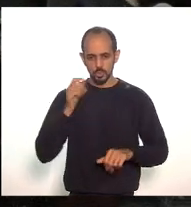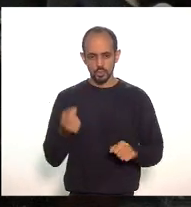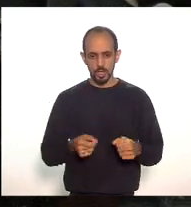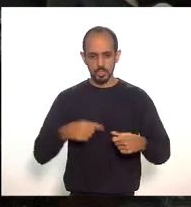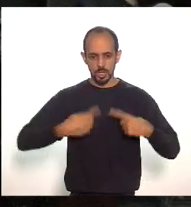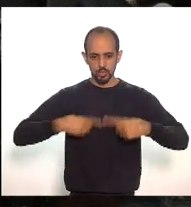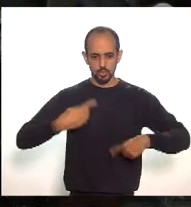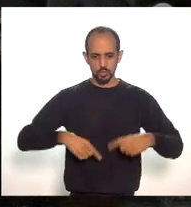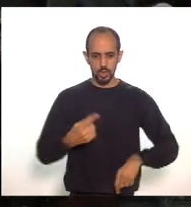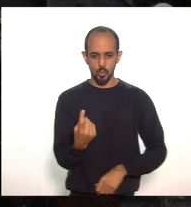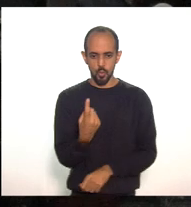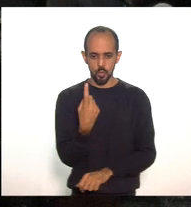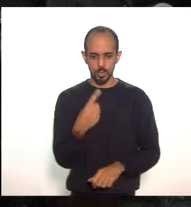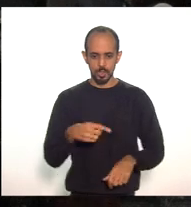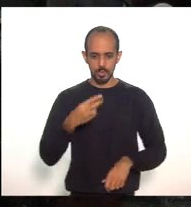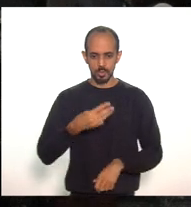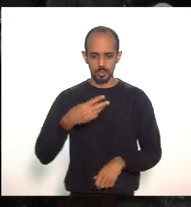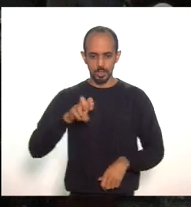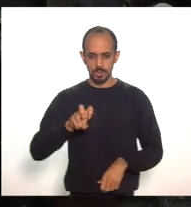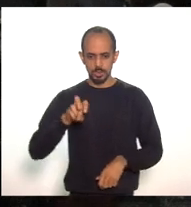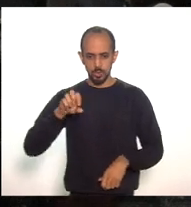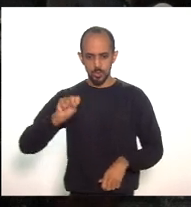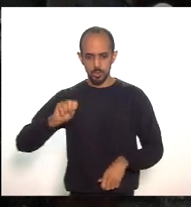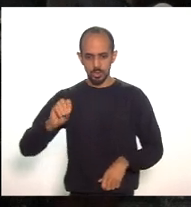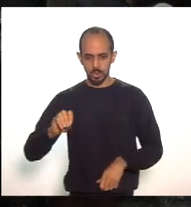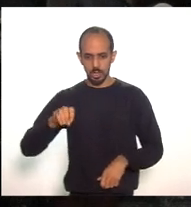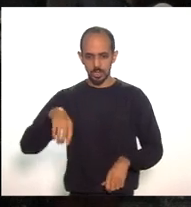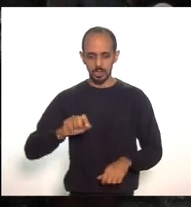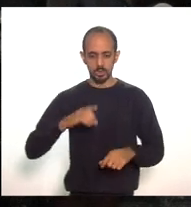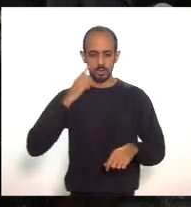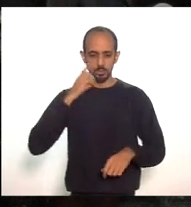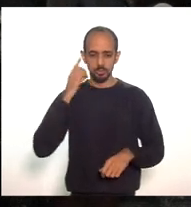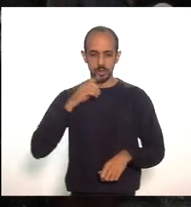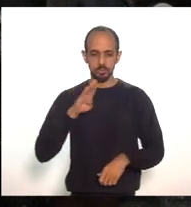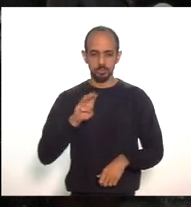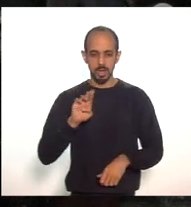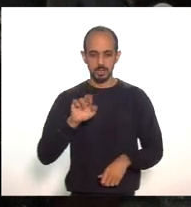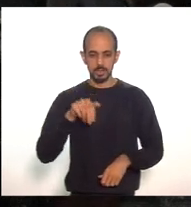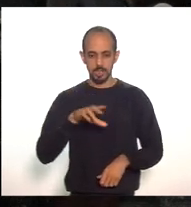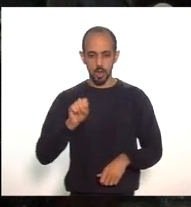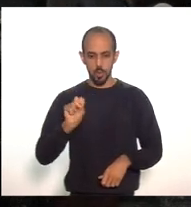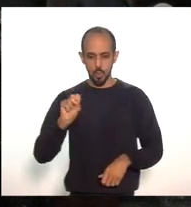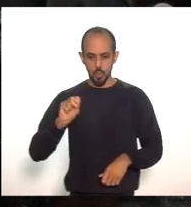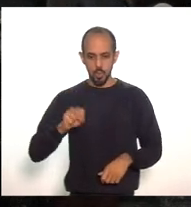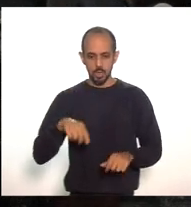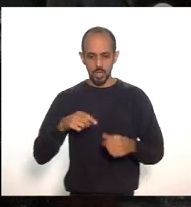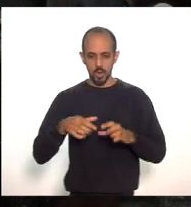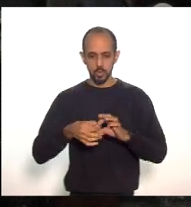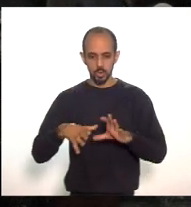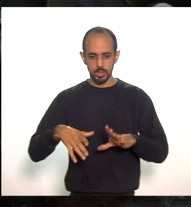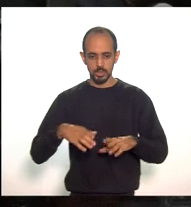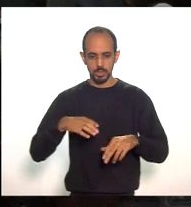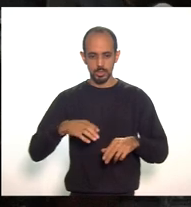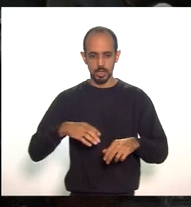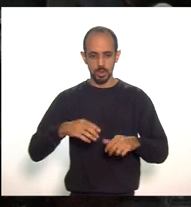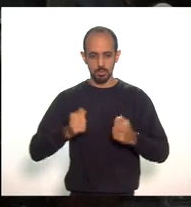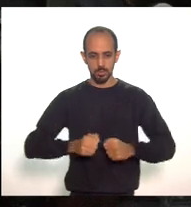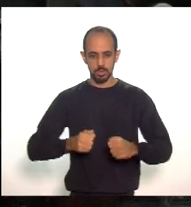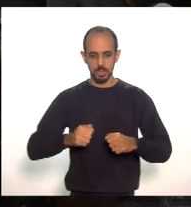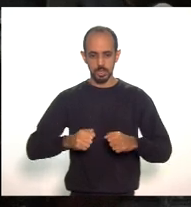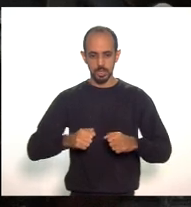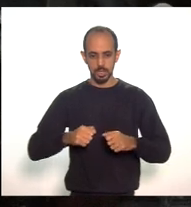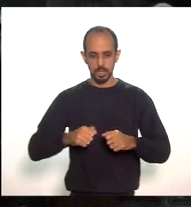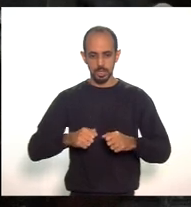urgência discos a única projeto de lei 3580 de 21 de autoria do deputado brazão que autoriza o poder executivo a conceder a prestação